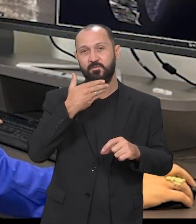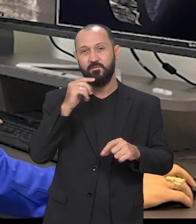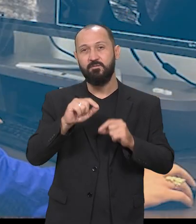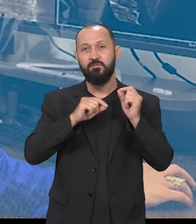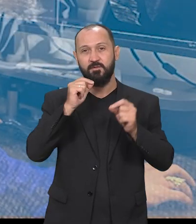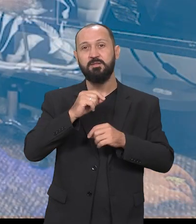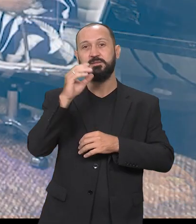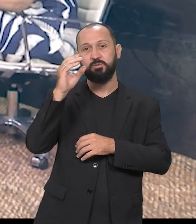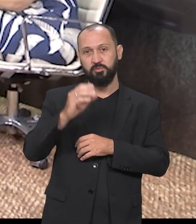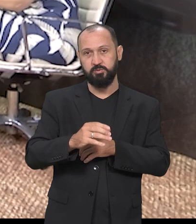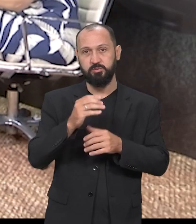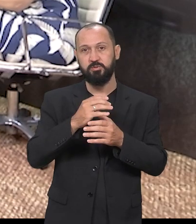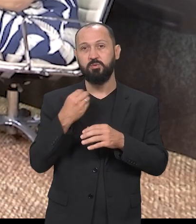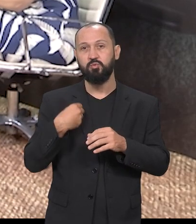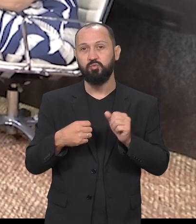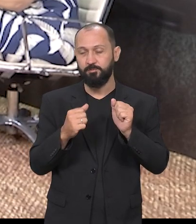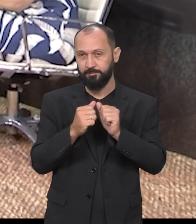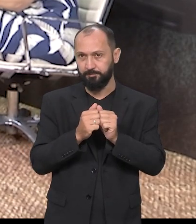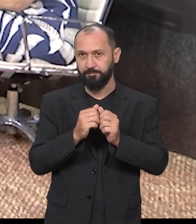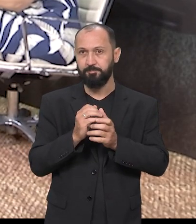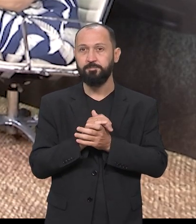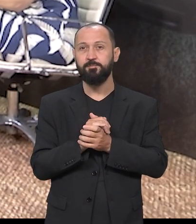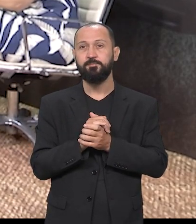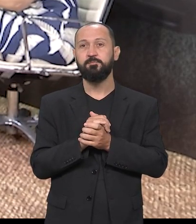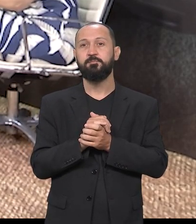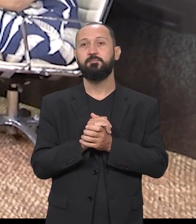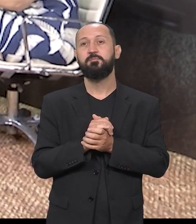dinâmica do crime, envolvendo armas de fogo.